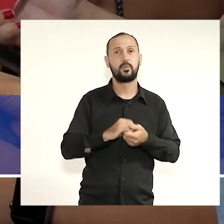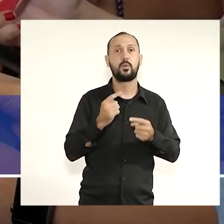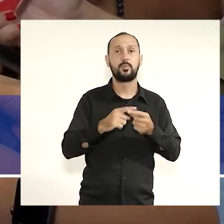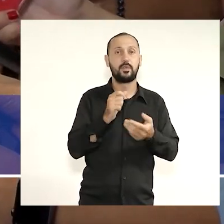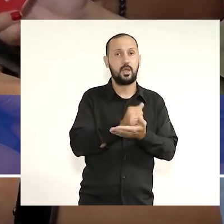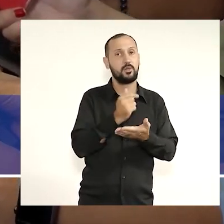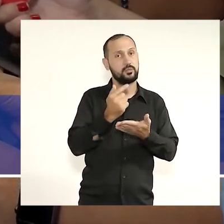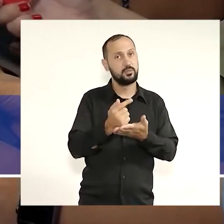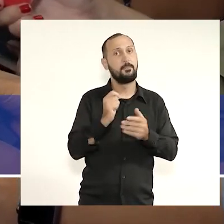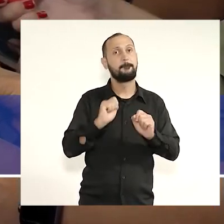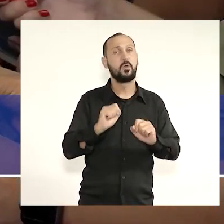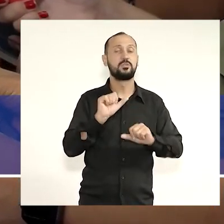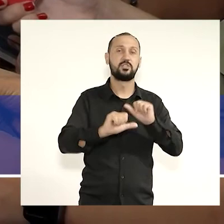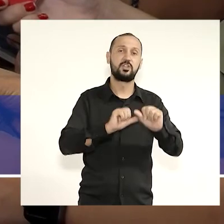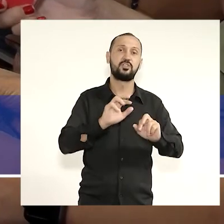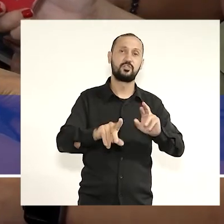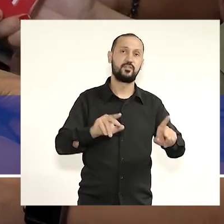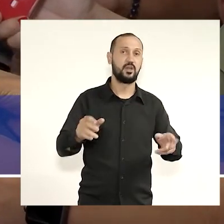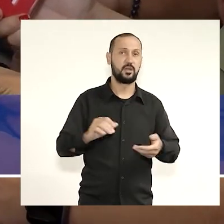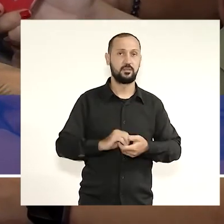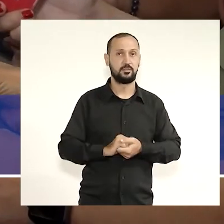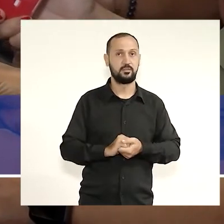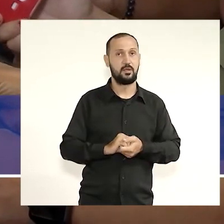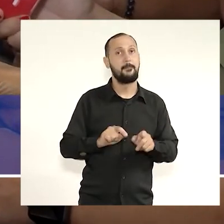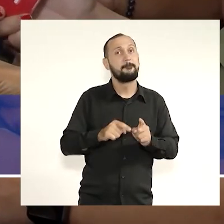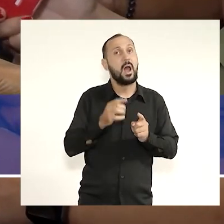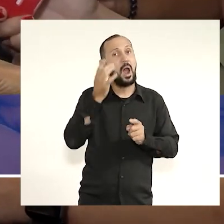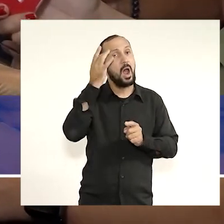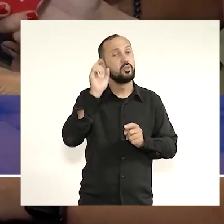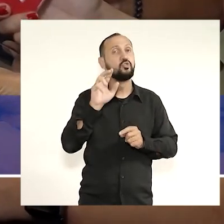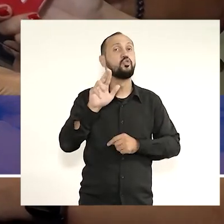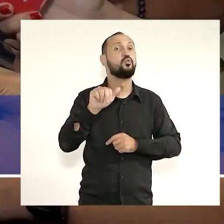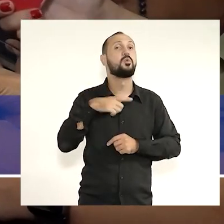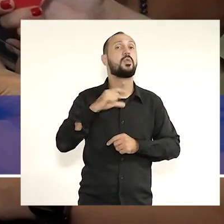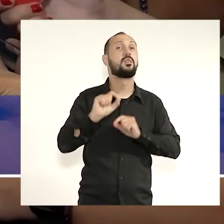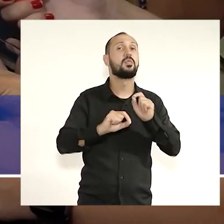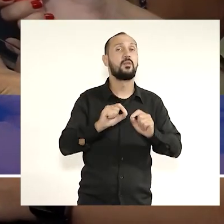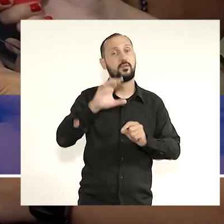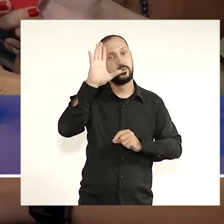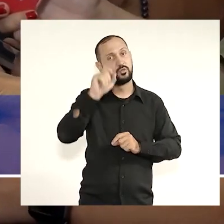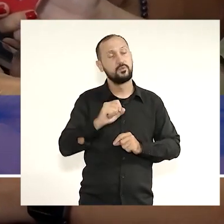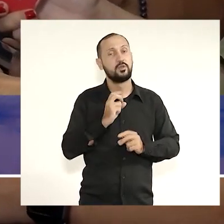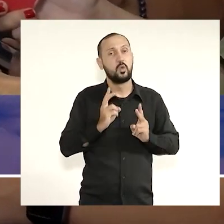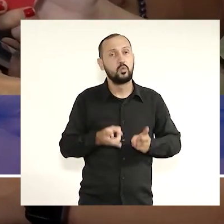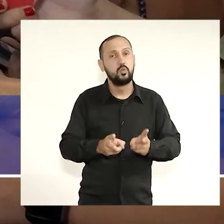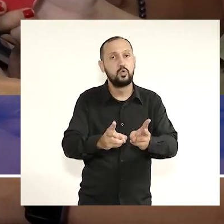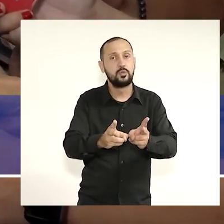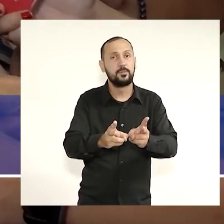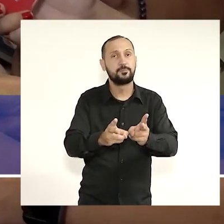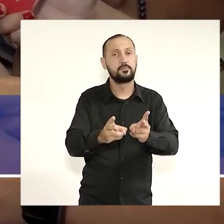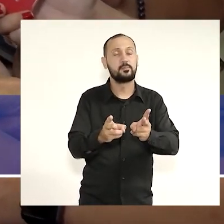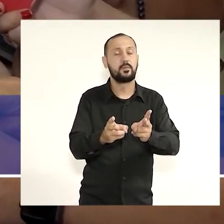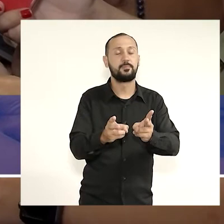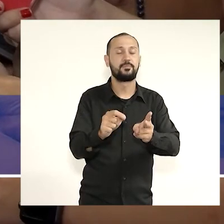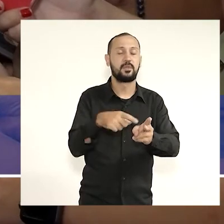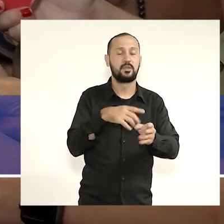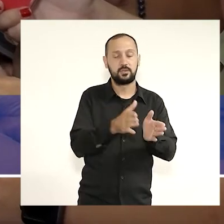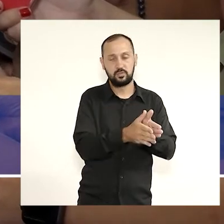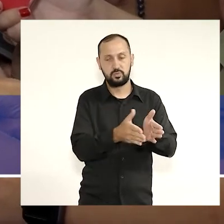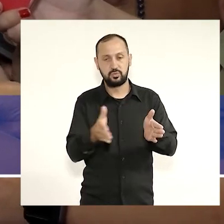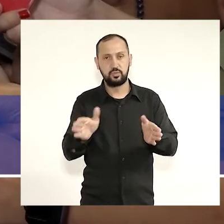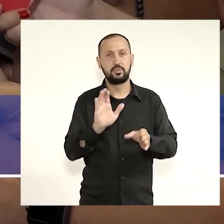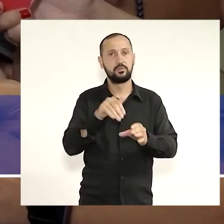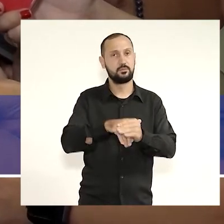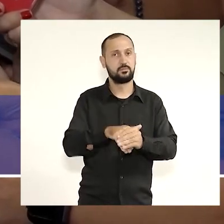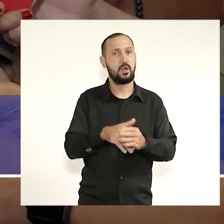porque a agenda também pode ser diferenciada. Mas entendo que nunca houve solução de continuidade durante